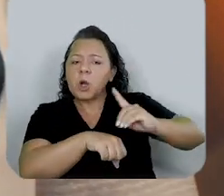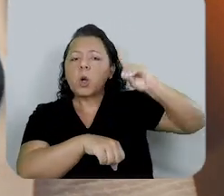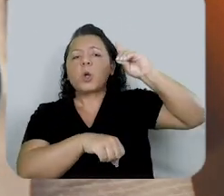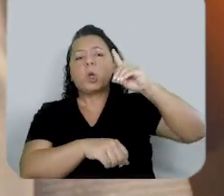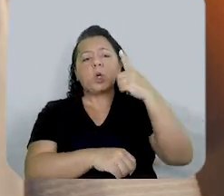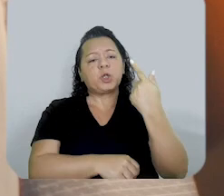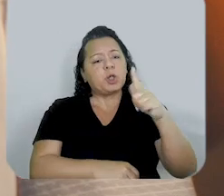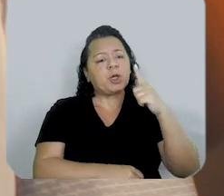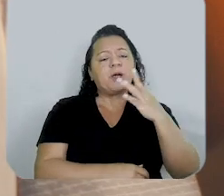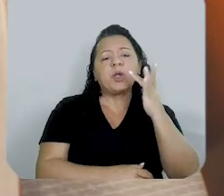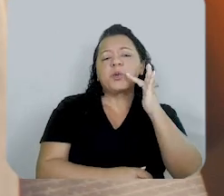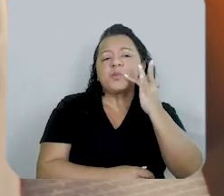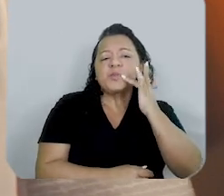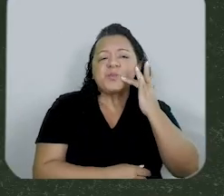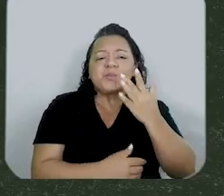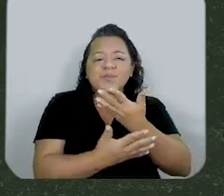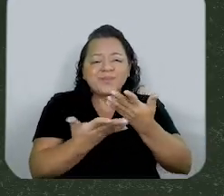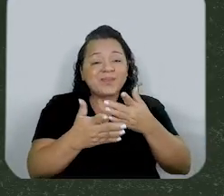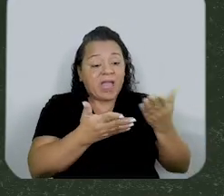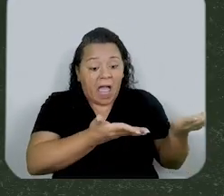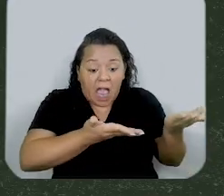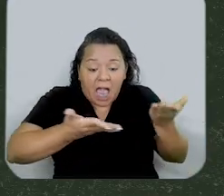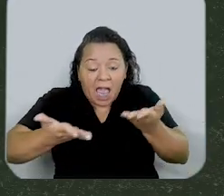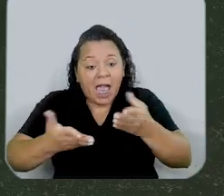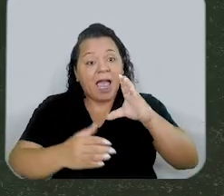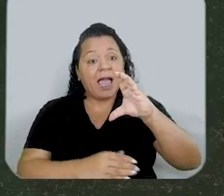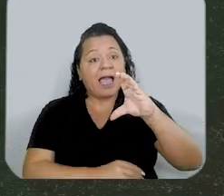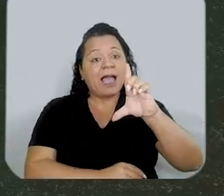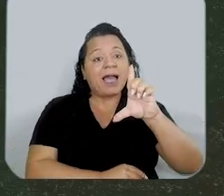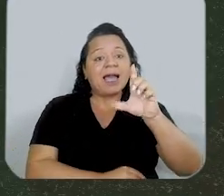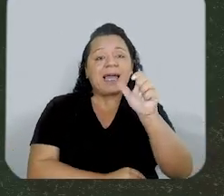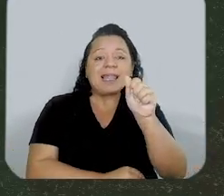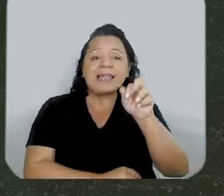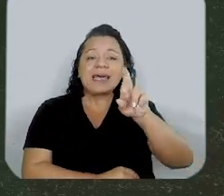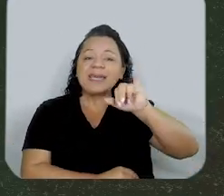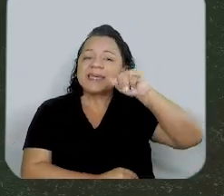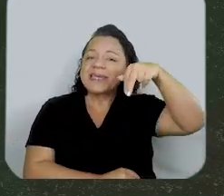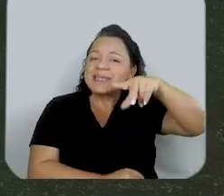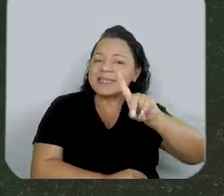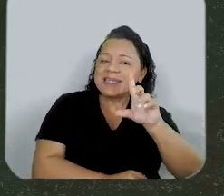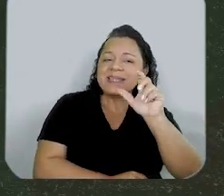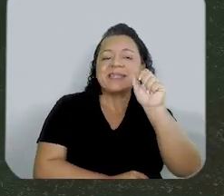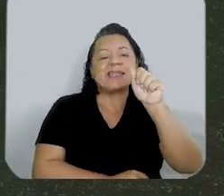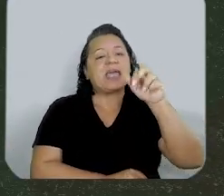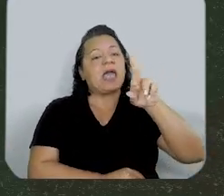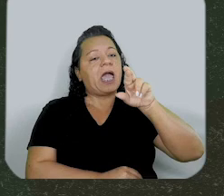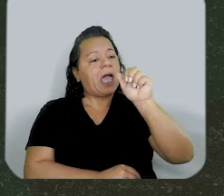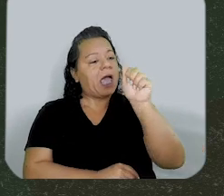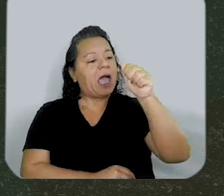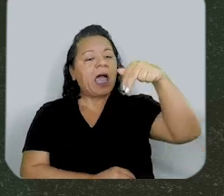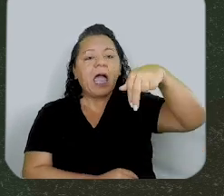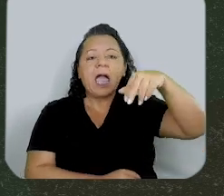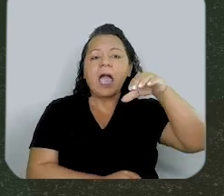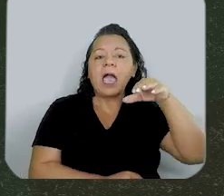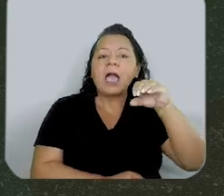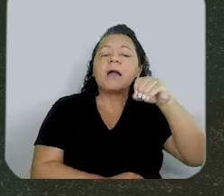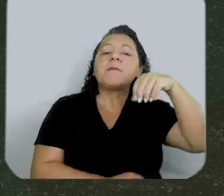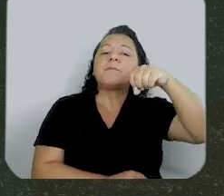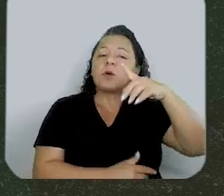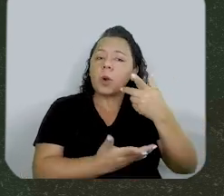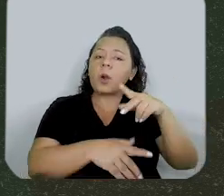o nosso papo, recebo ela, Clarinda Ramos, mestra em Antropologia Social, graduada em